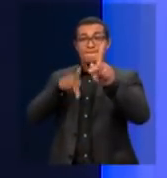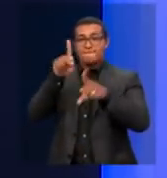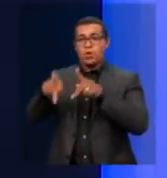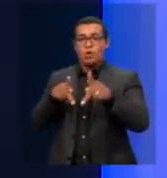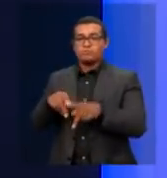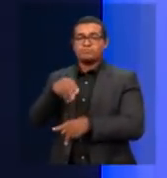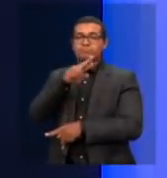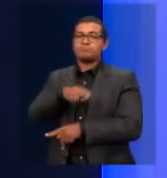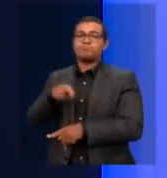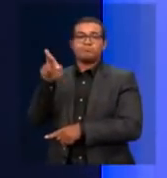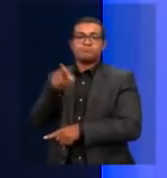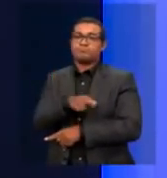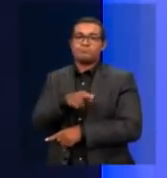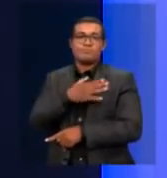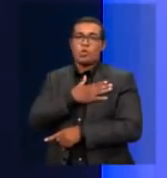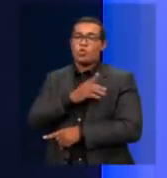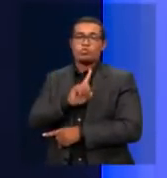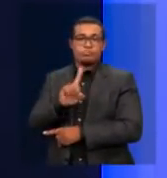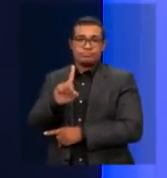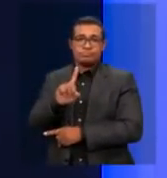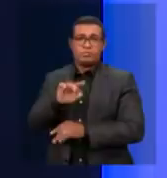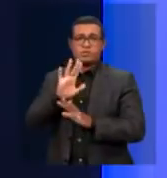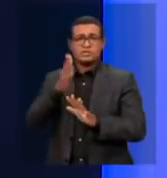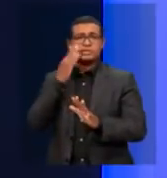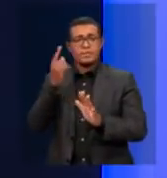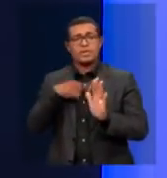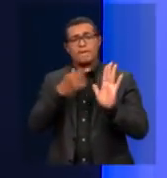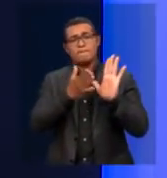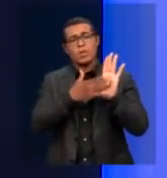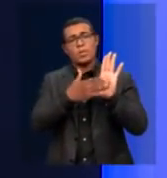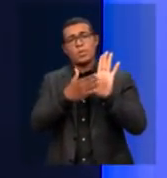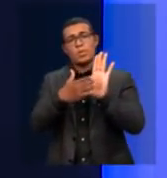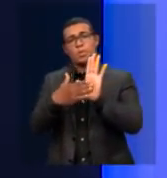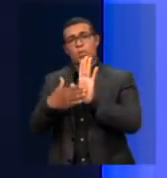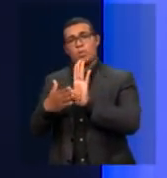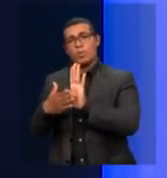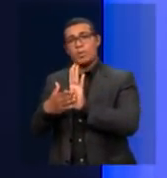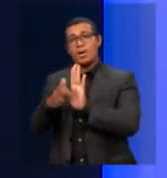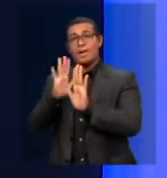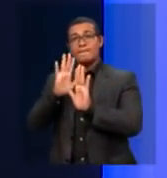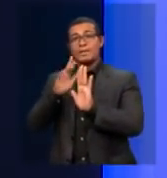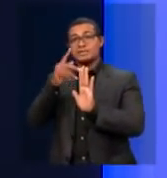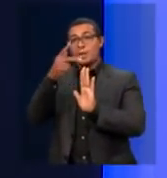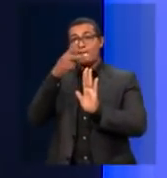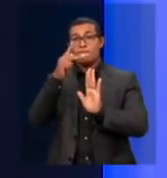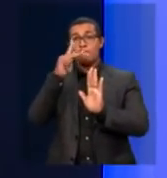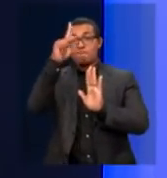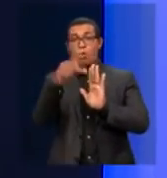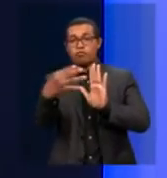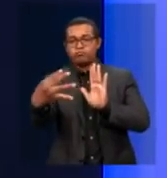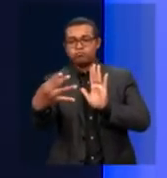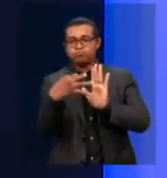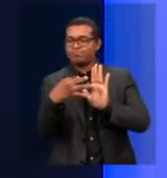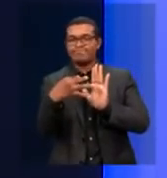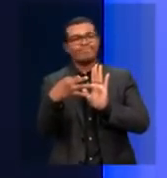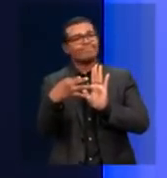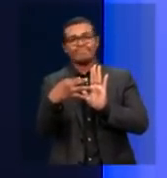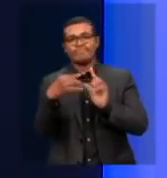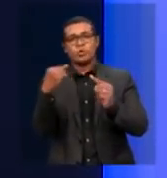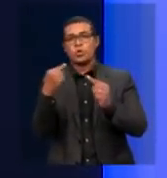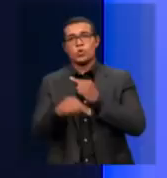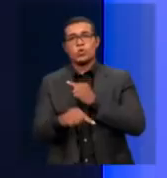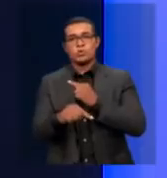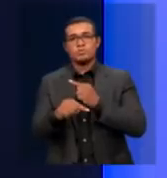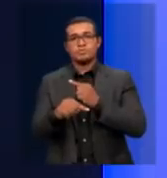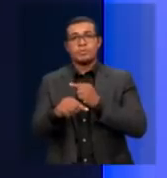com todas as suas propostas não conseguiu de fato atingir o público e não teve a sua reeleição mesmo falando